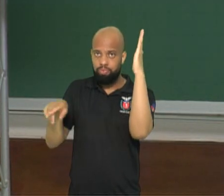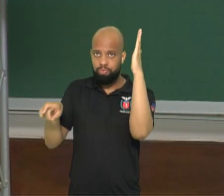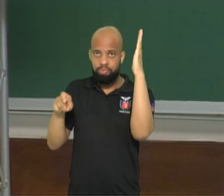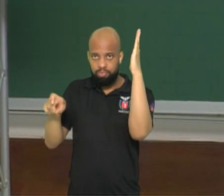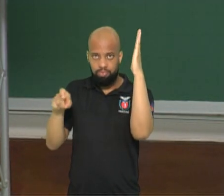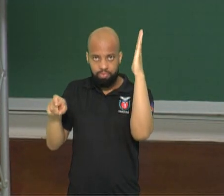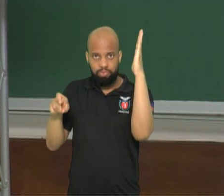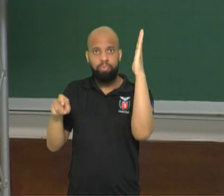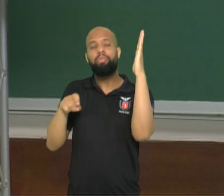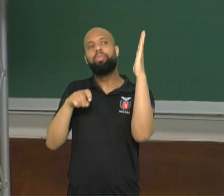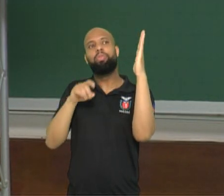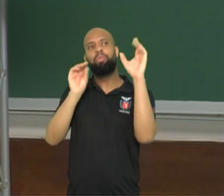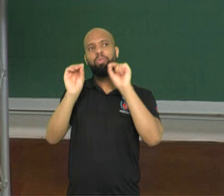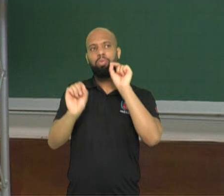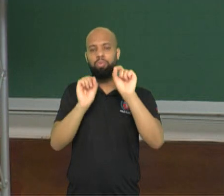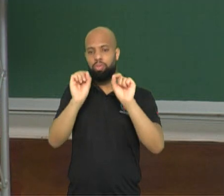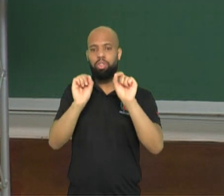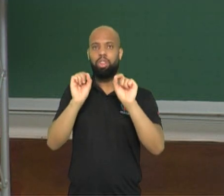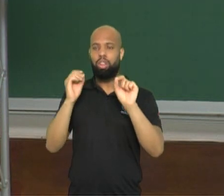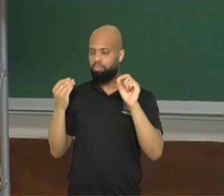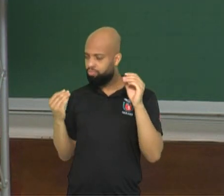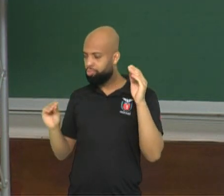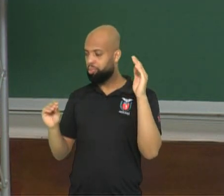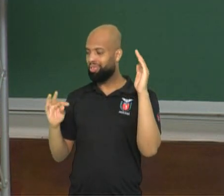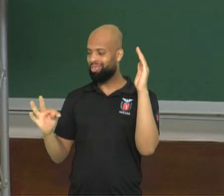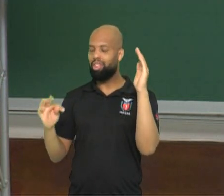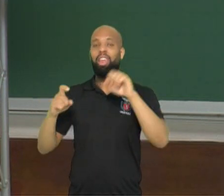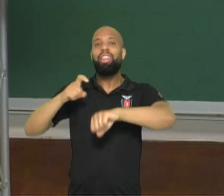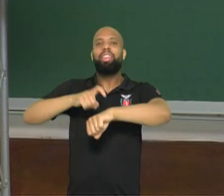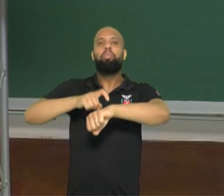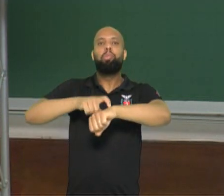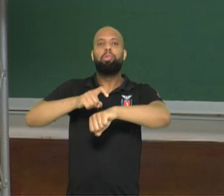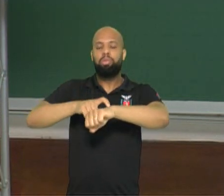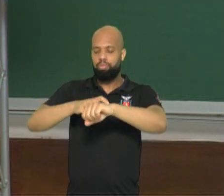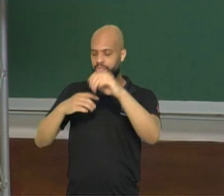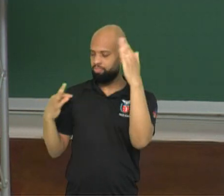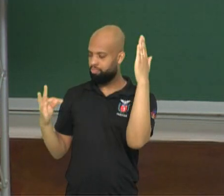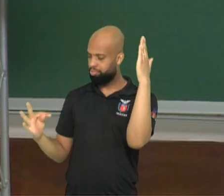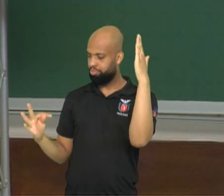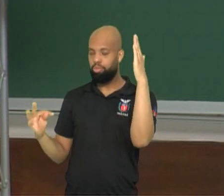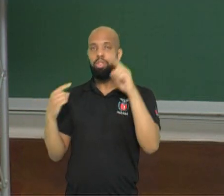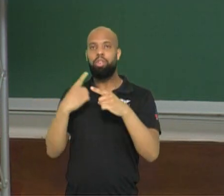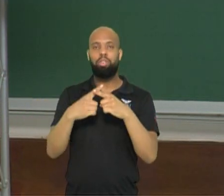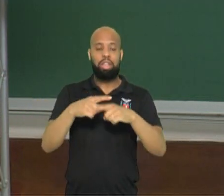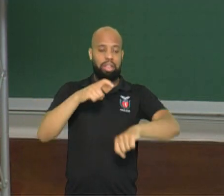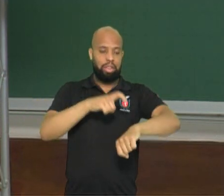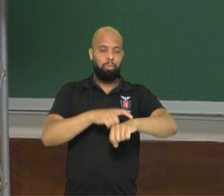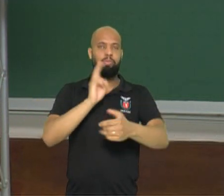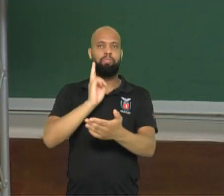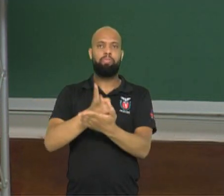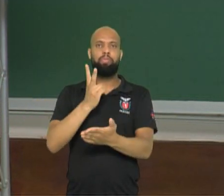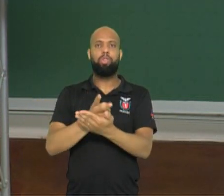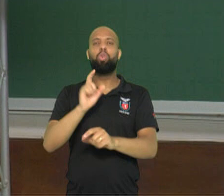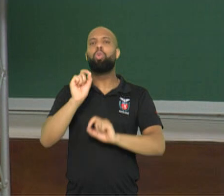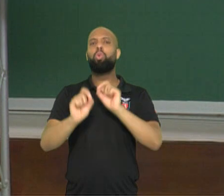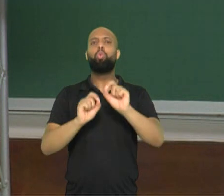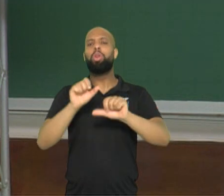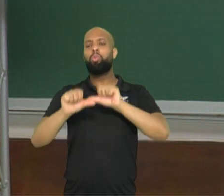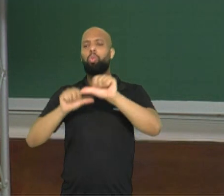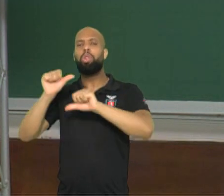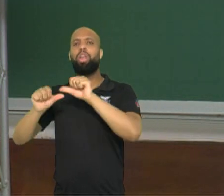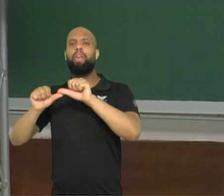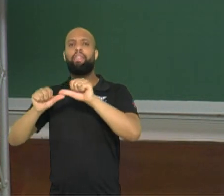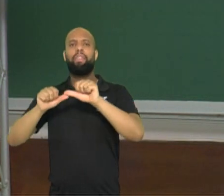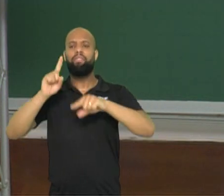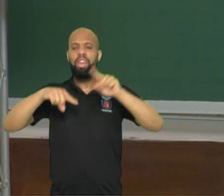das abscissas, nós vamos colocar o tempo, T. Por quê? Porque o tempo é fixo. O que varia, né? Lembra